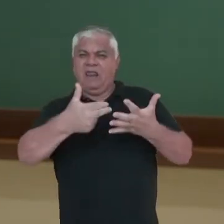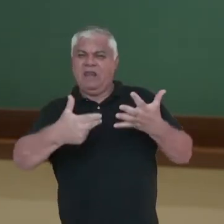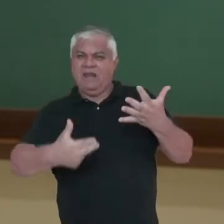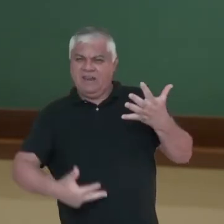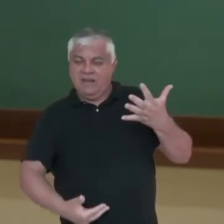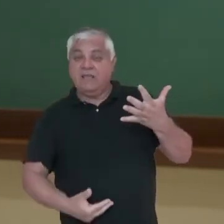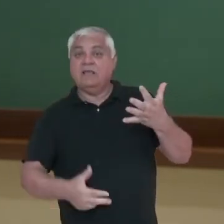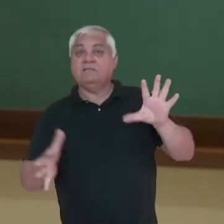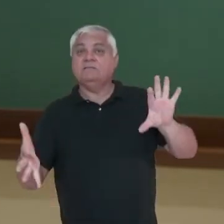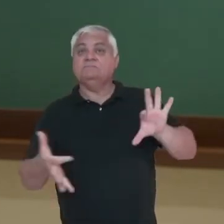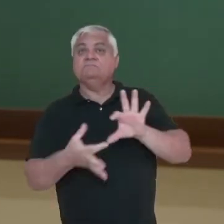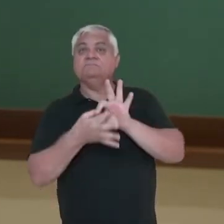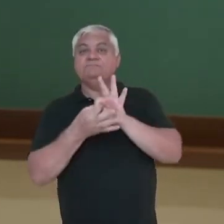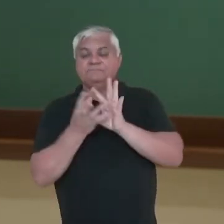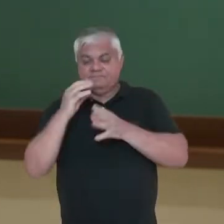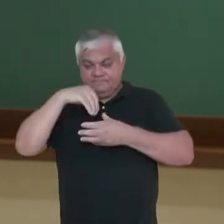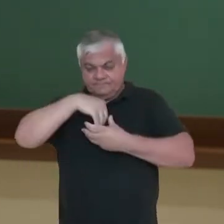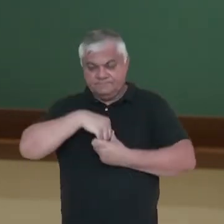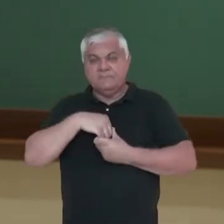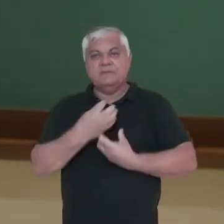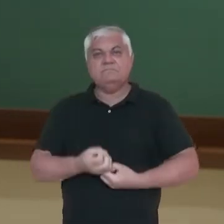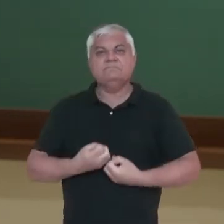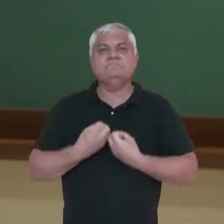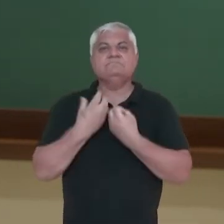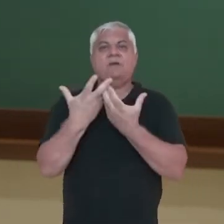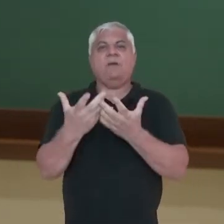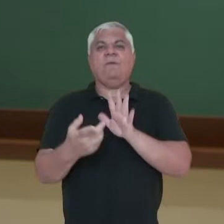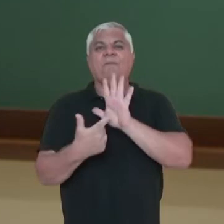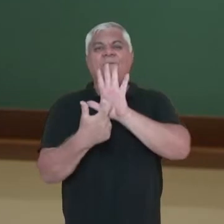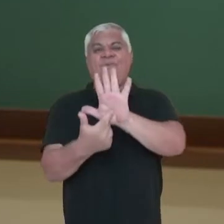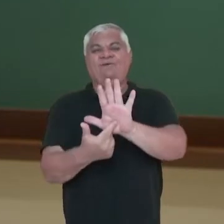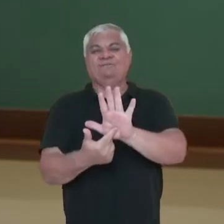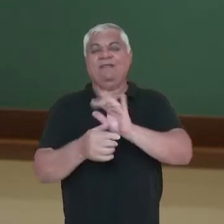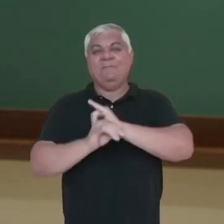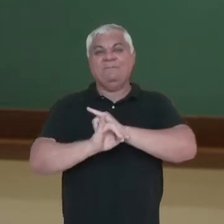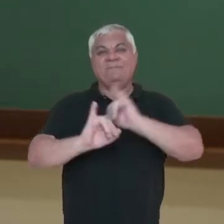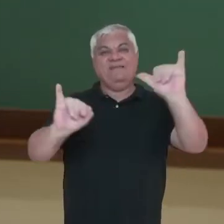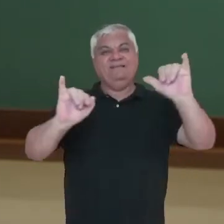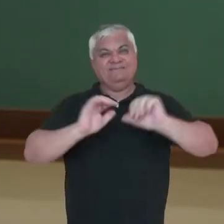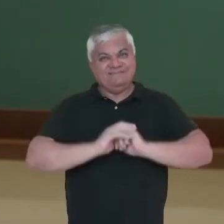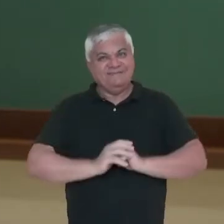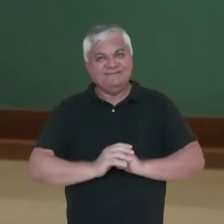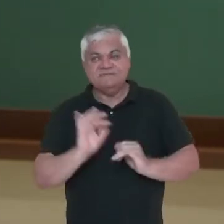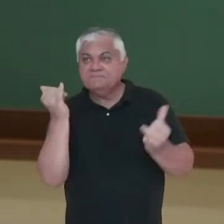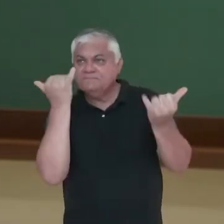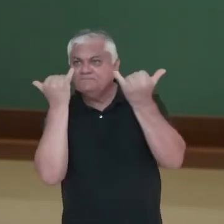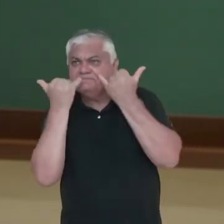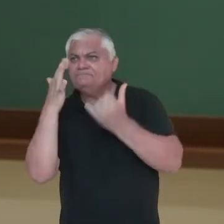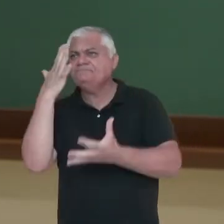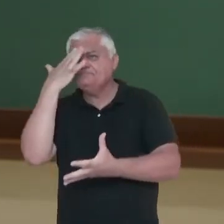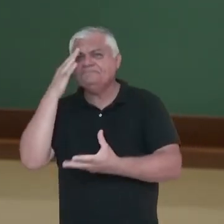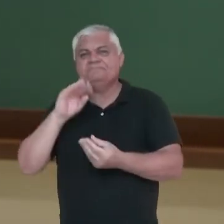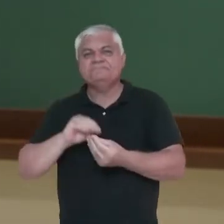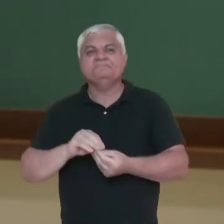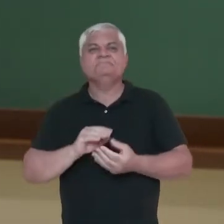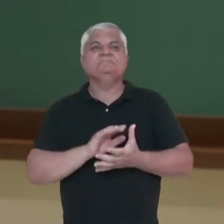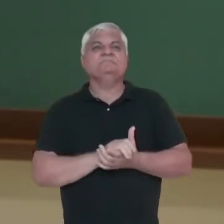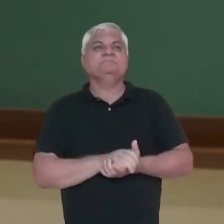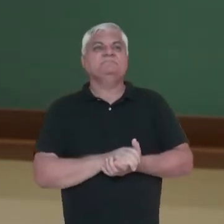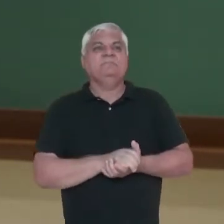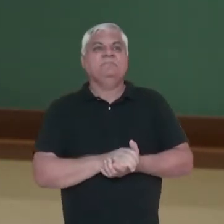exatamente vai trazer a mensagem interpretativa a mensagem que vai expressar alguma mensagem para o público esse